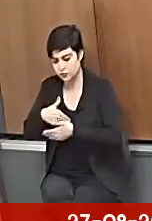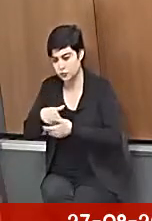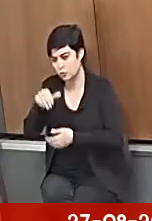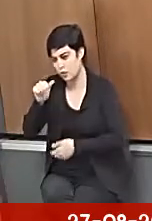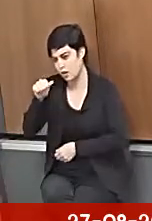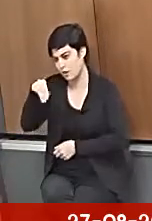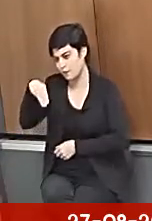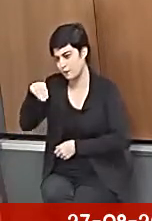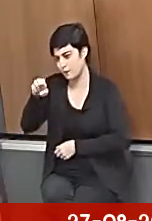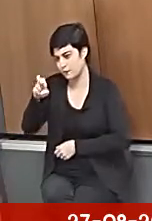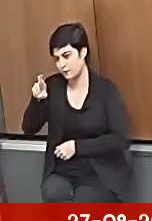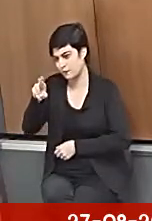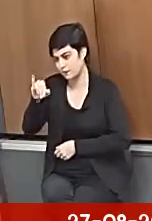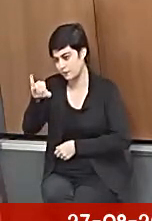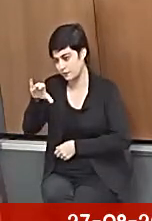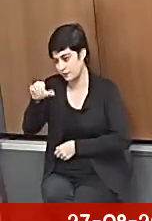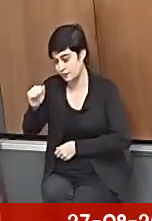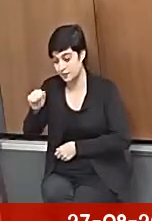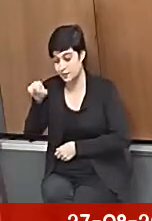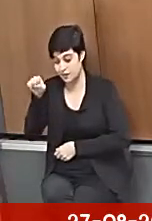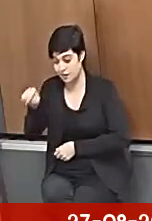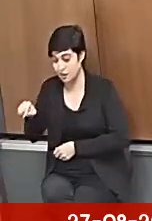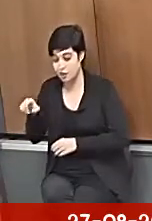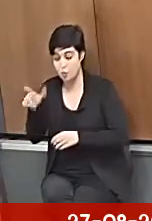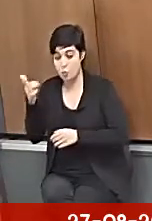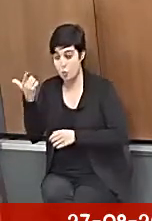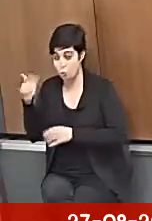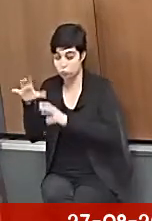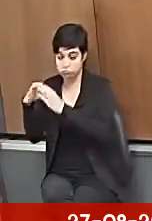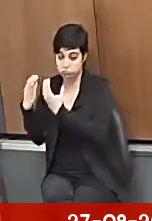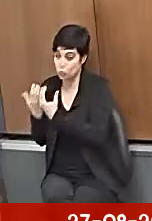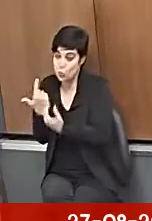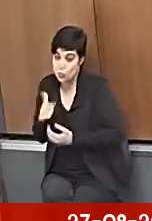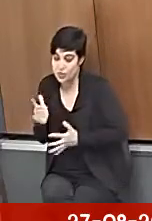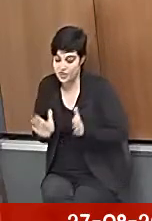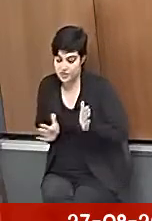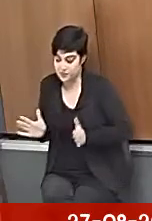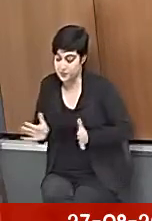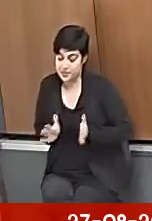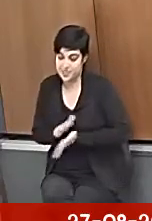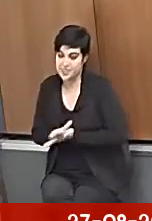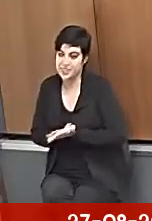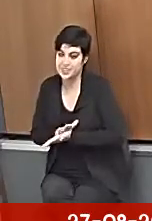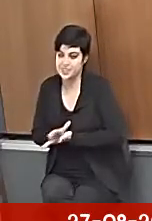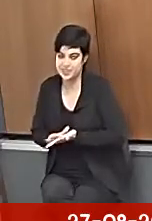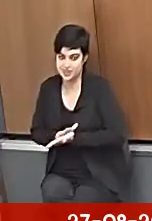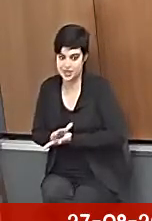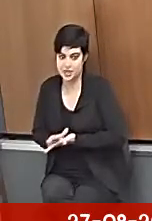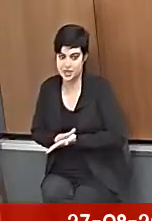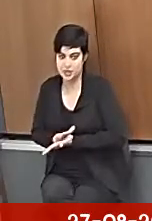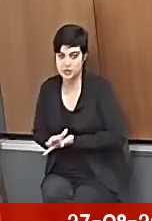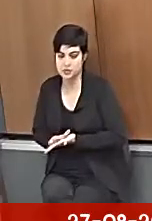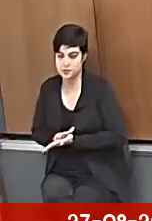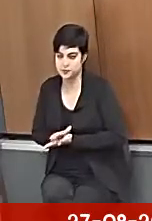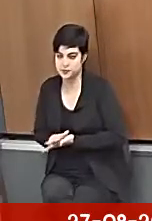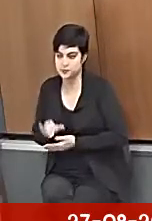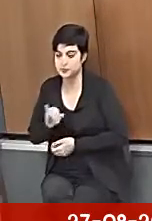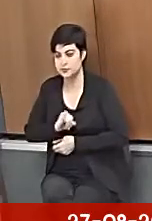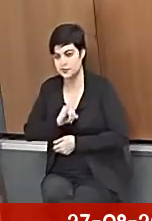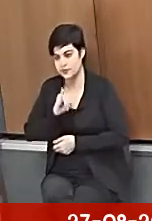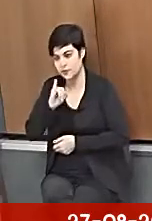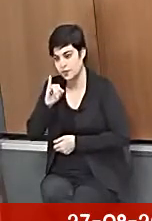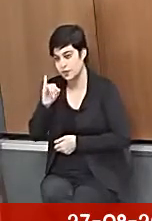o independência não tem nenhuma acessibilidade também seja se o menino quer